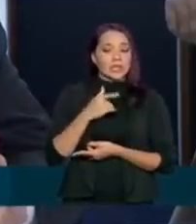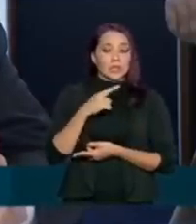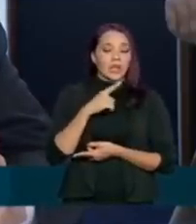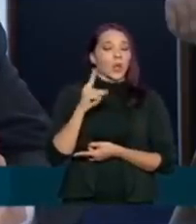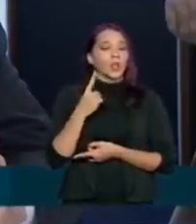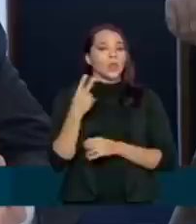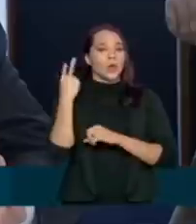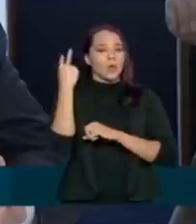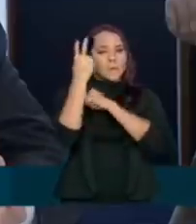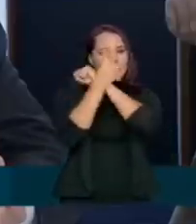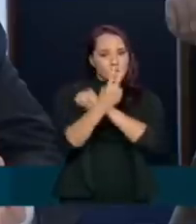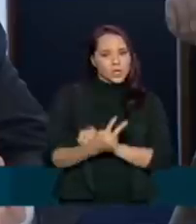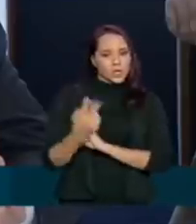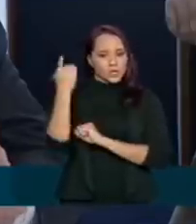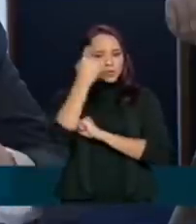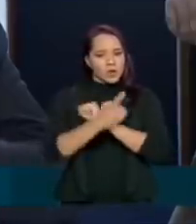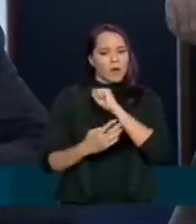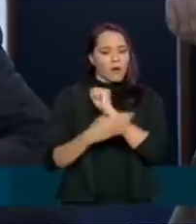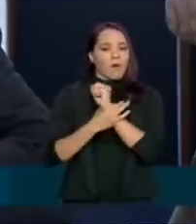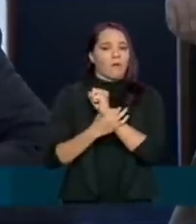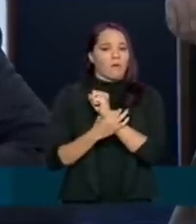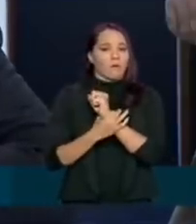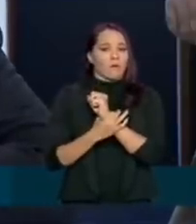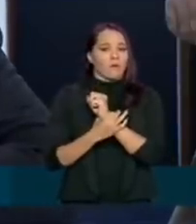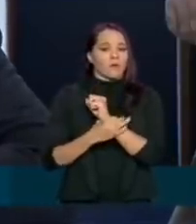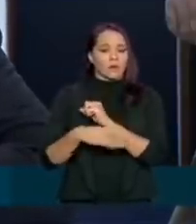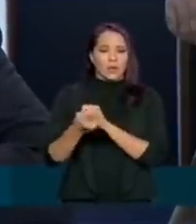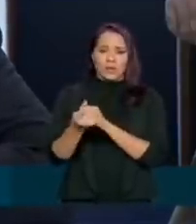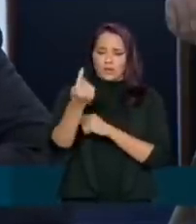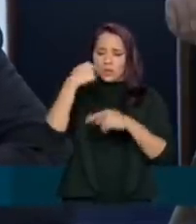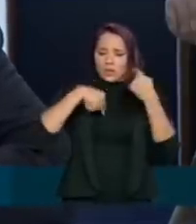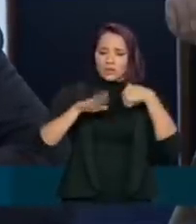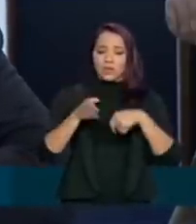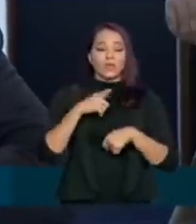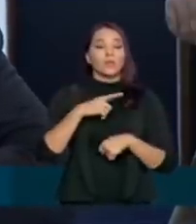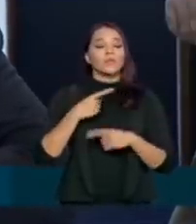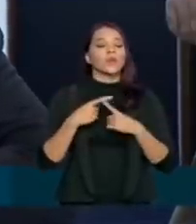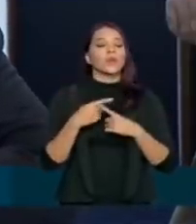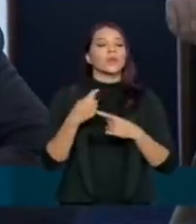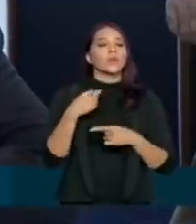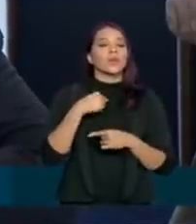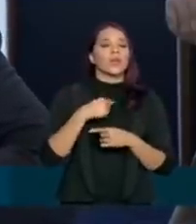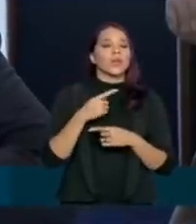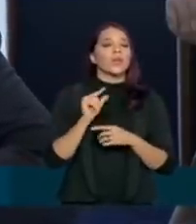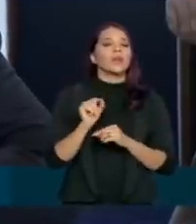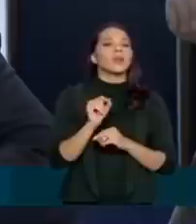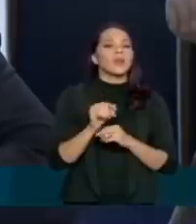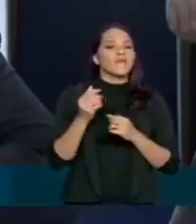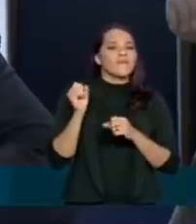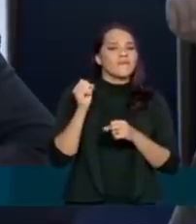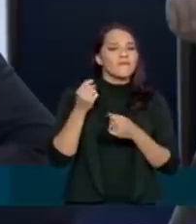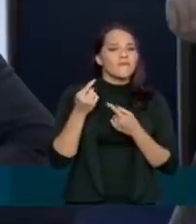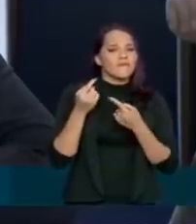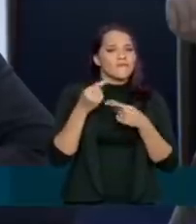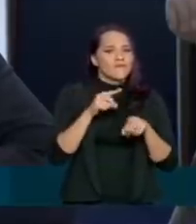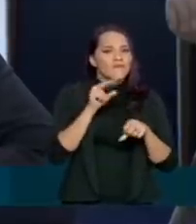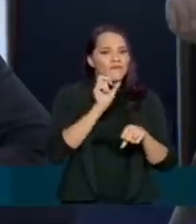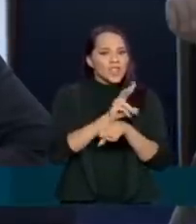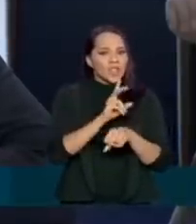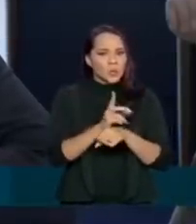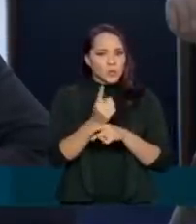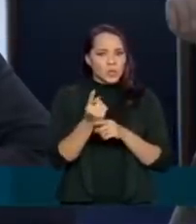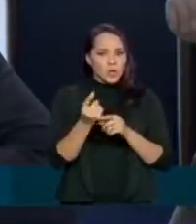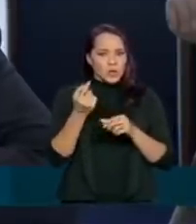anticorpos que o próprio corpo produz, porque quem combate o vírus são os nossos